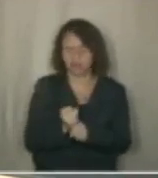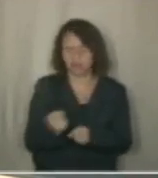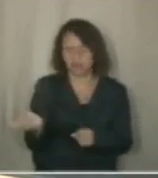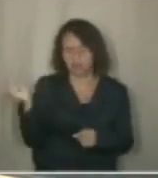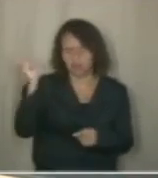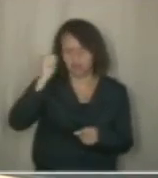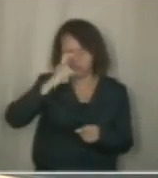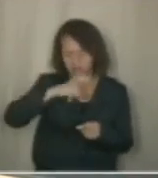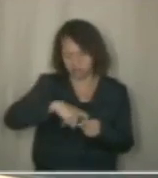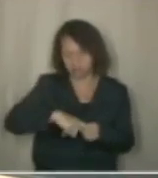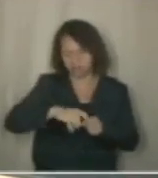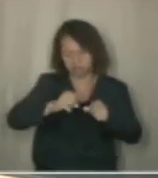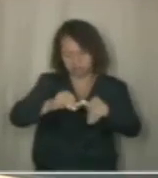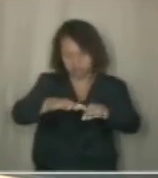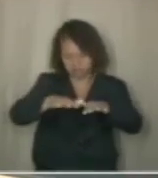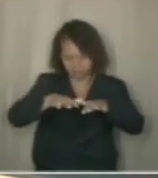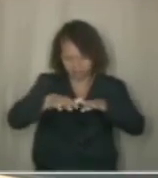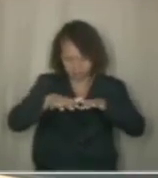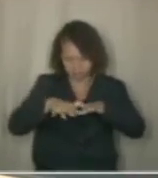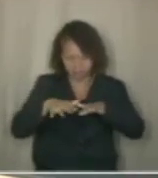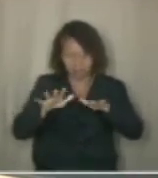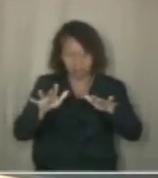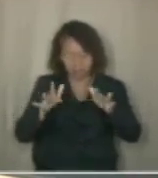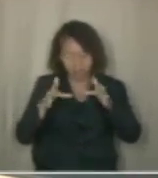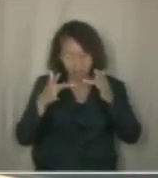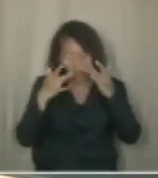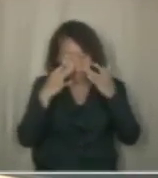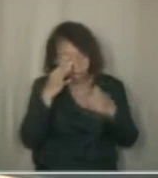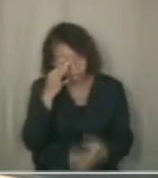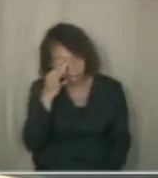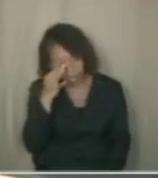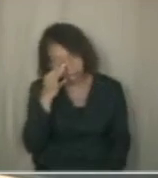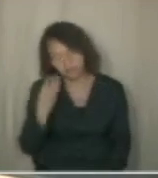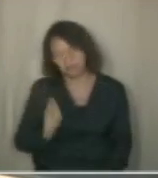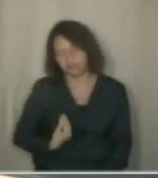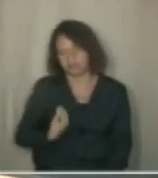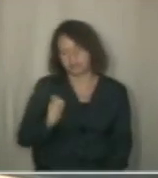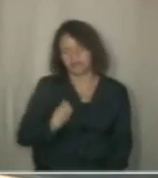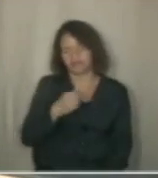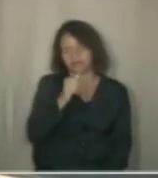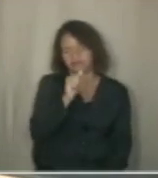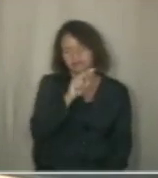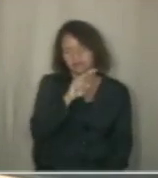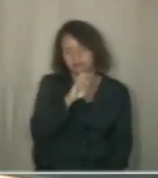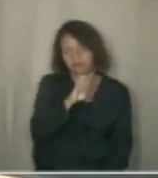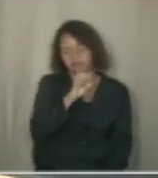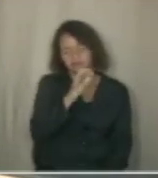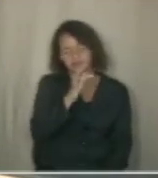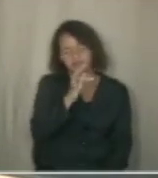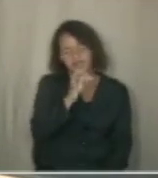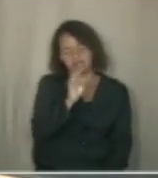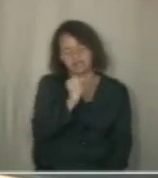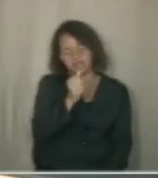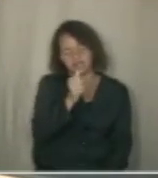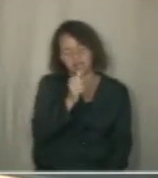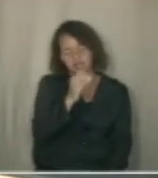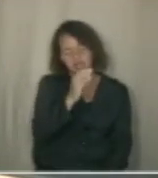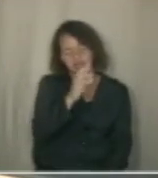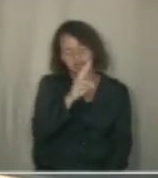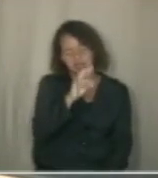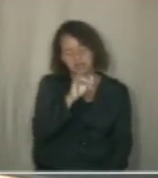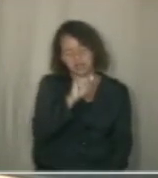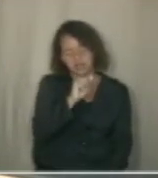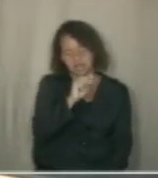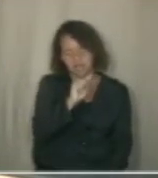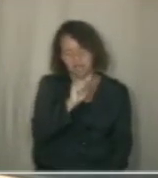aos palcos para nos encantar viva ave sangria quem não conhece a